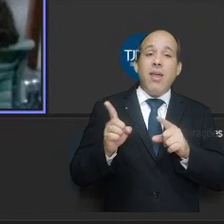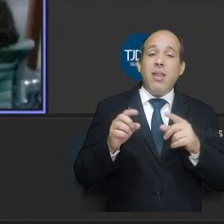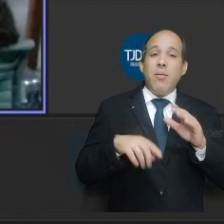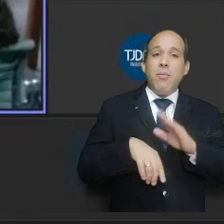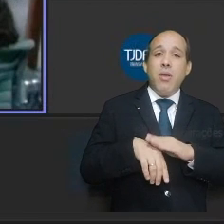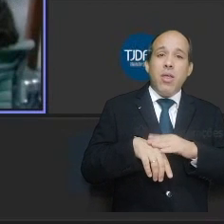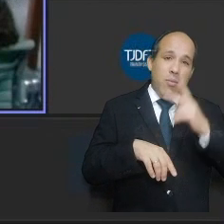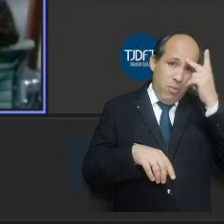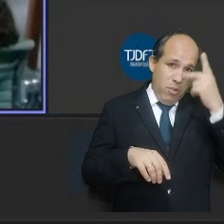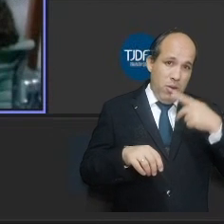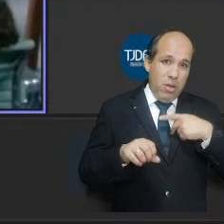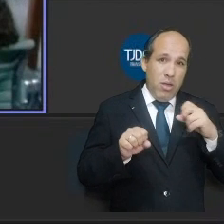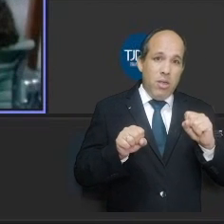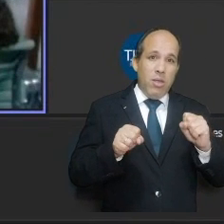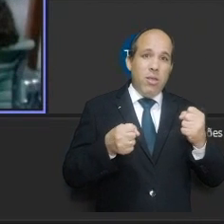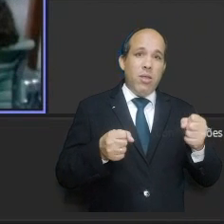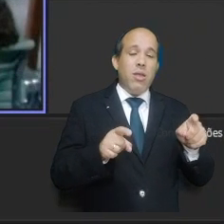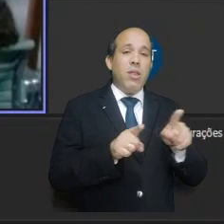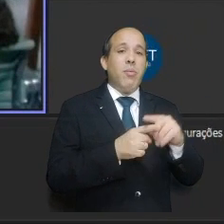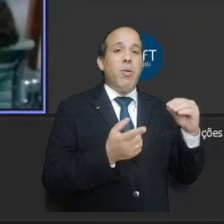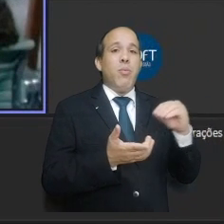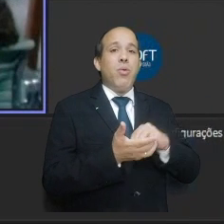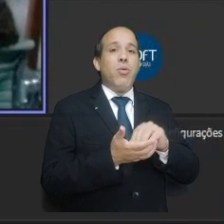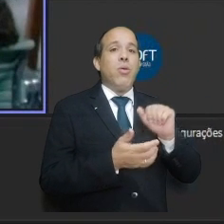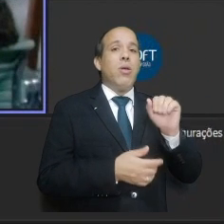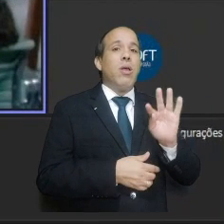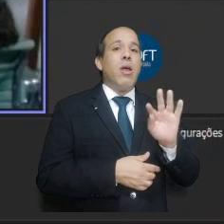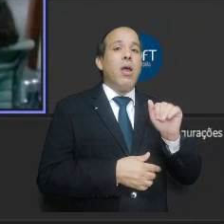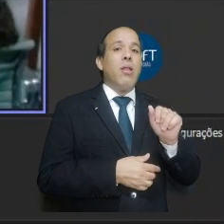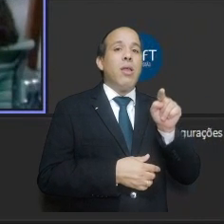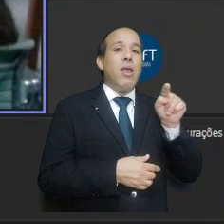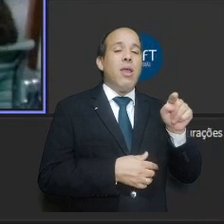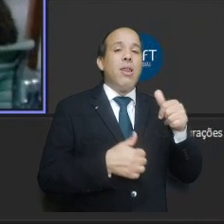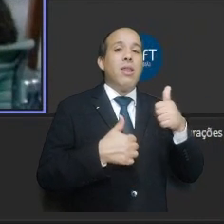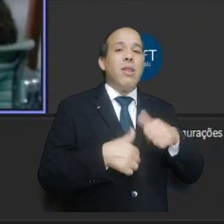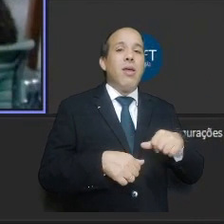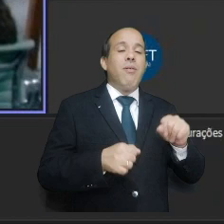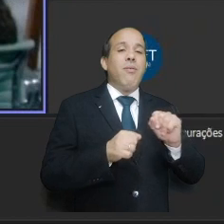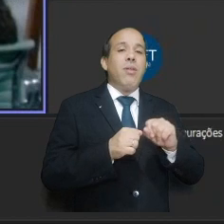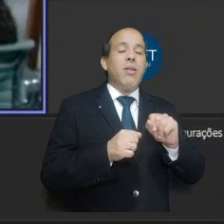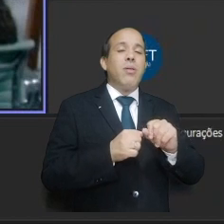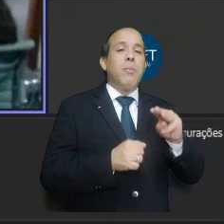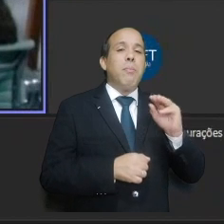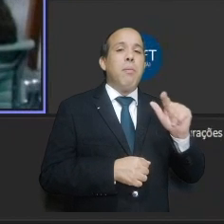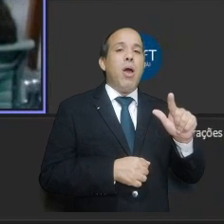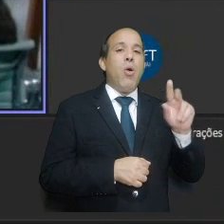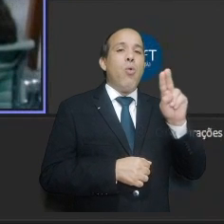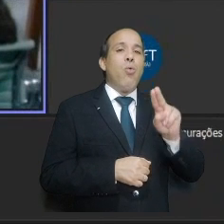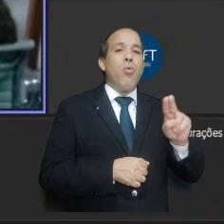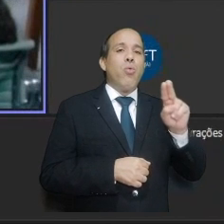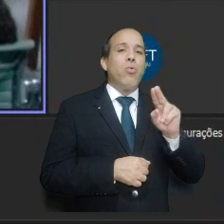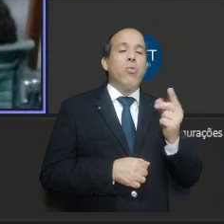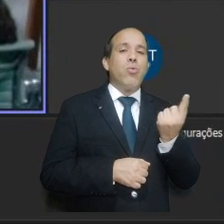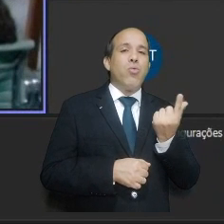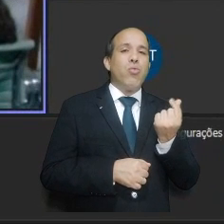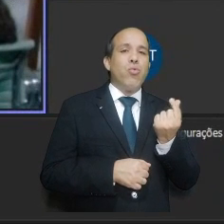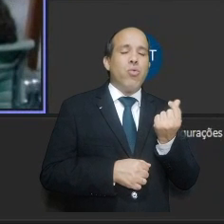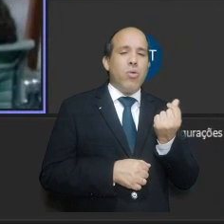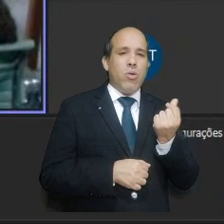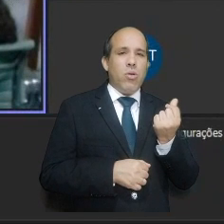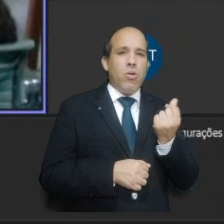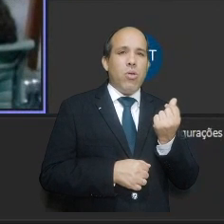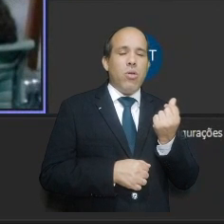do contraditório, como também registraram na ata dessa sessão que ele estava fazendo malversação